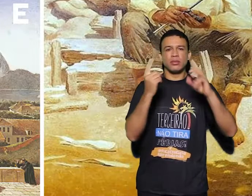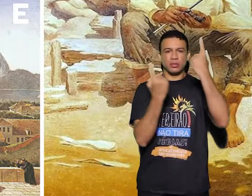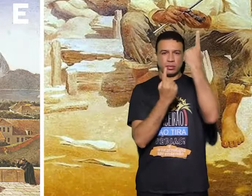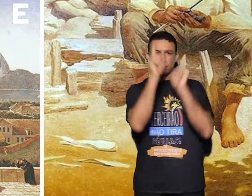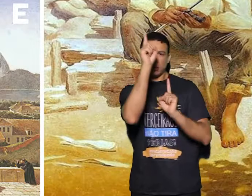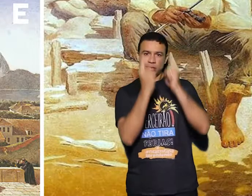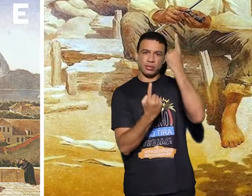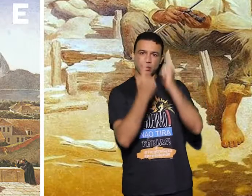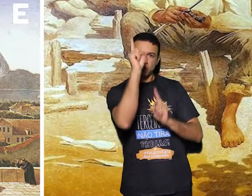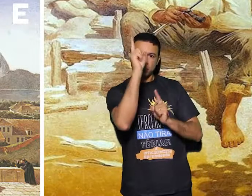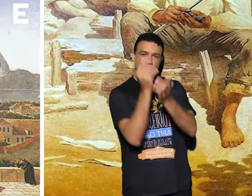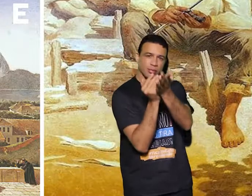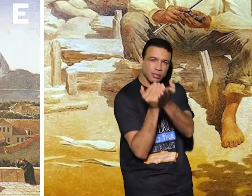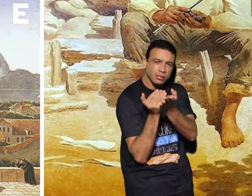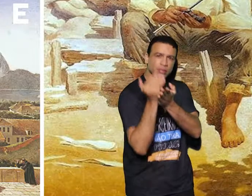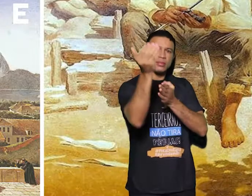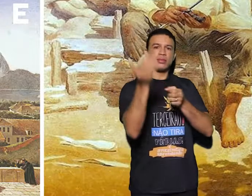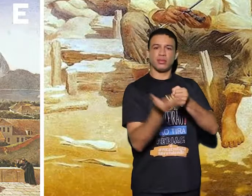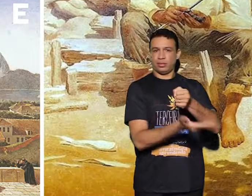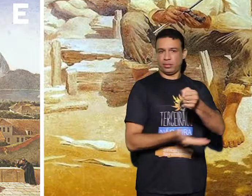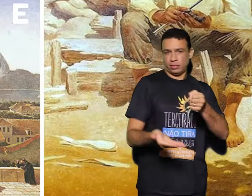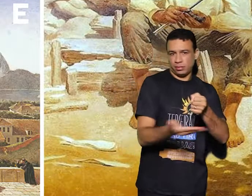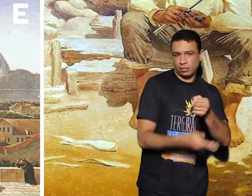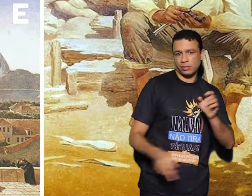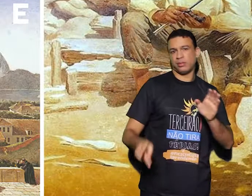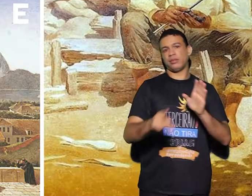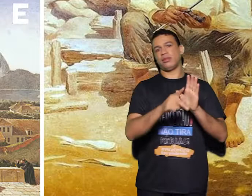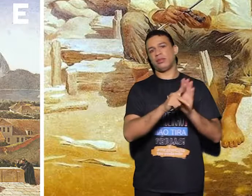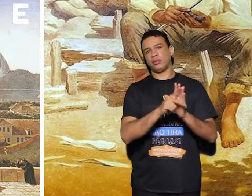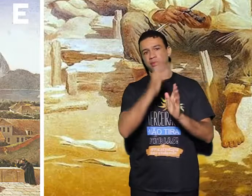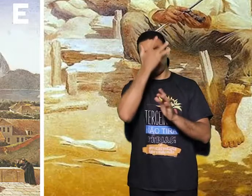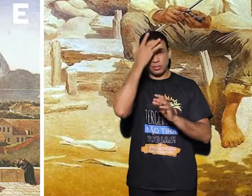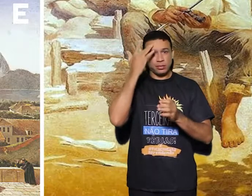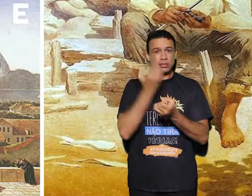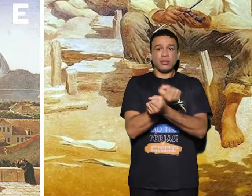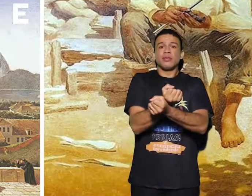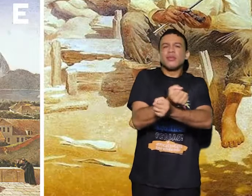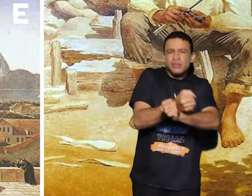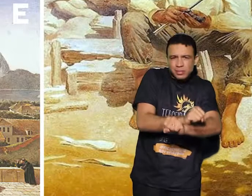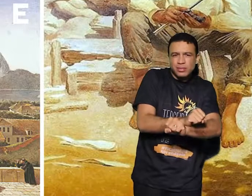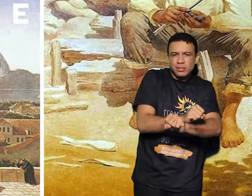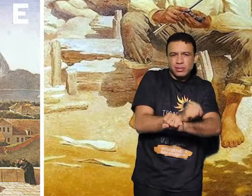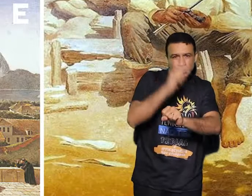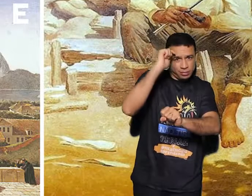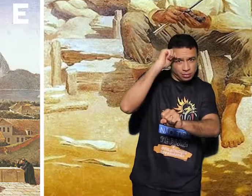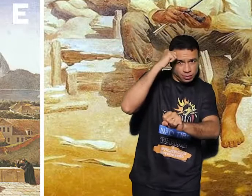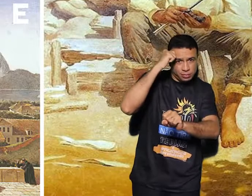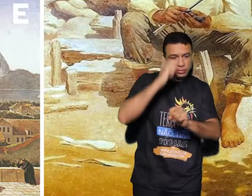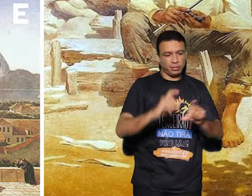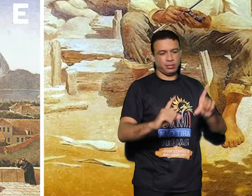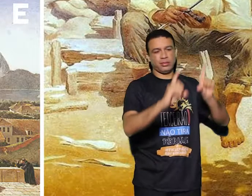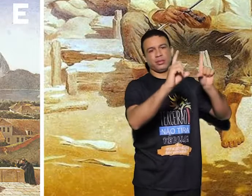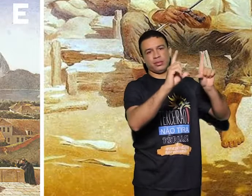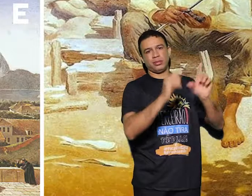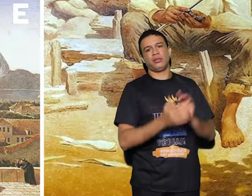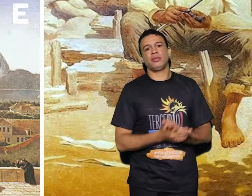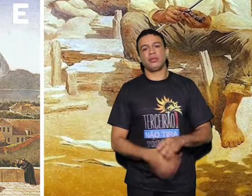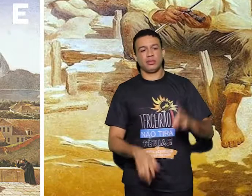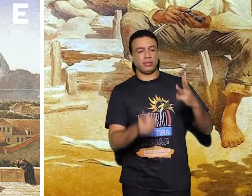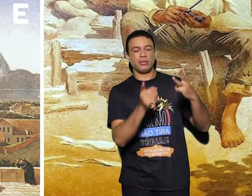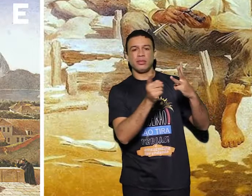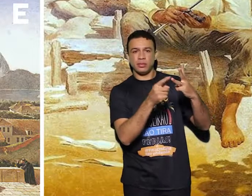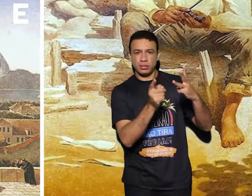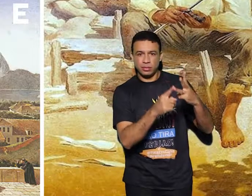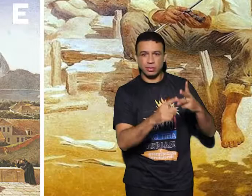do carnaval, pelos escravos na época, naquele período. É uma aquarela pequena, mais ou menos desse tamanho. Terceira obra, letra C.